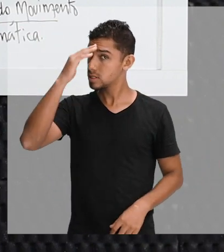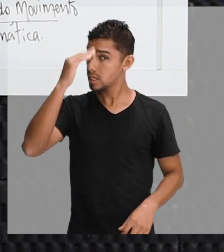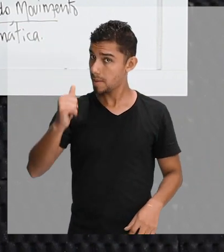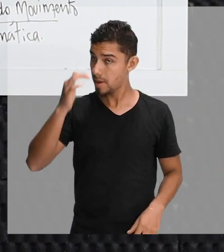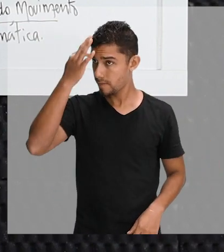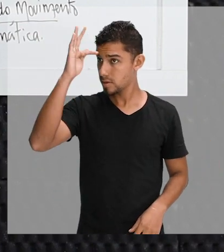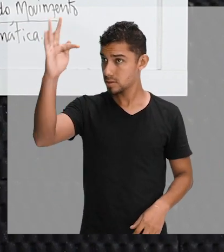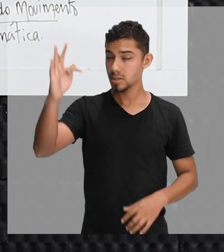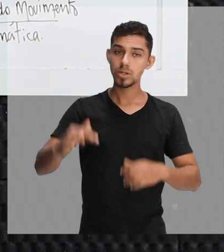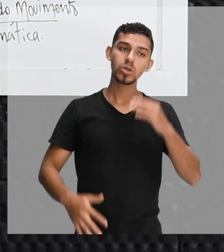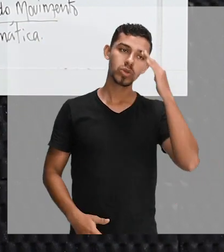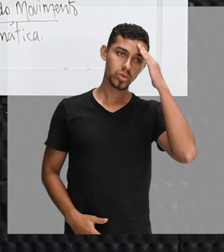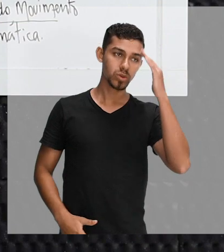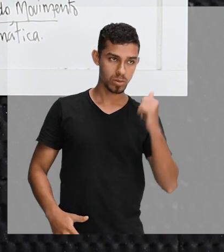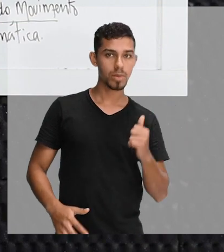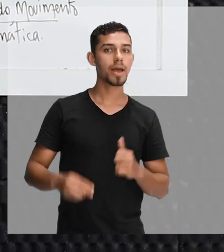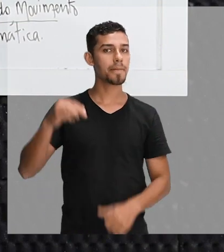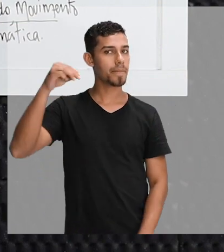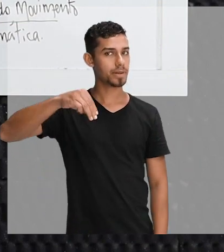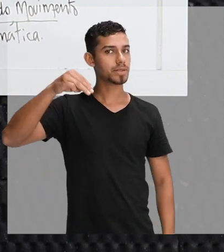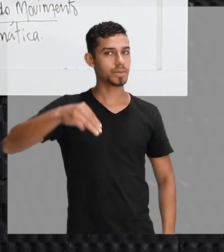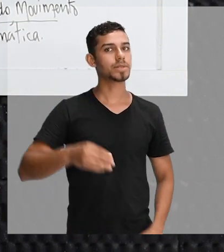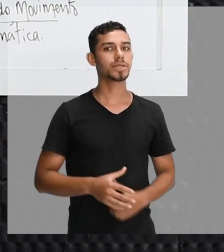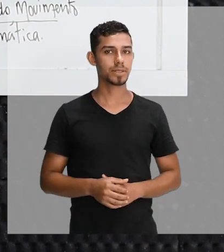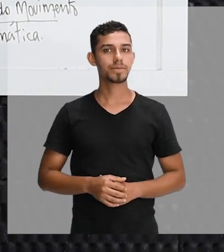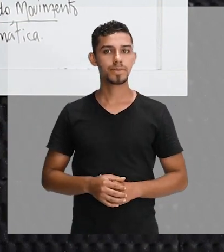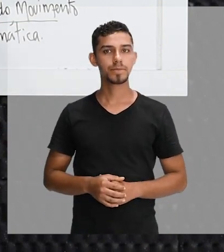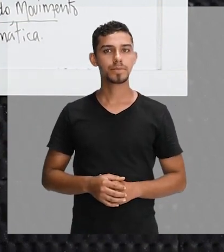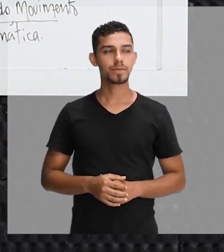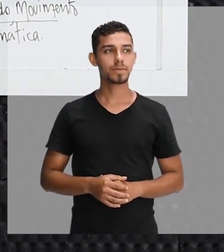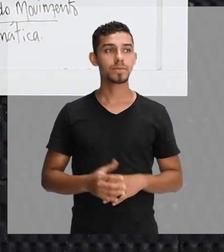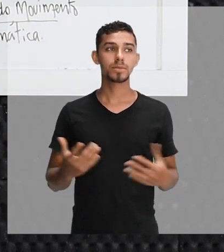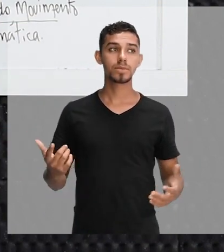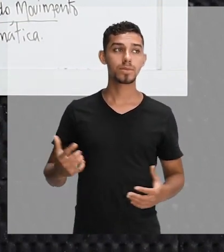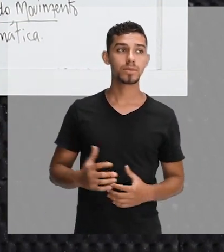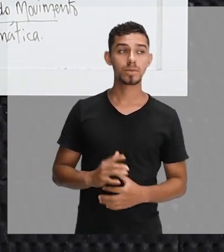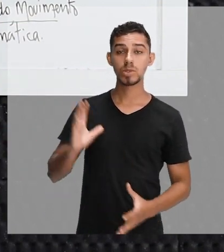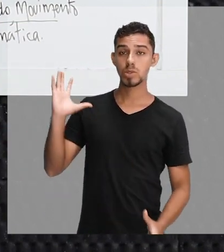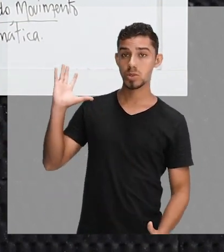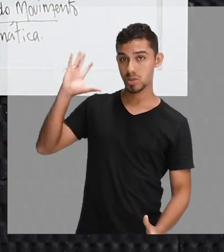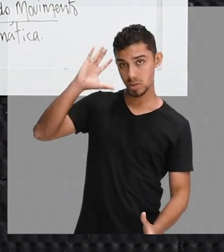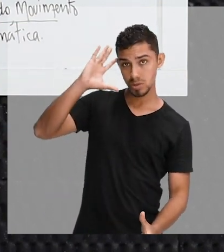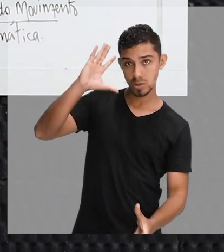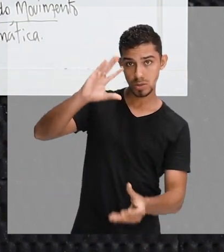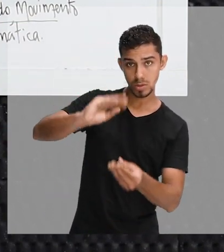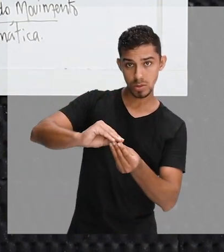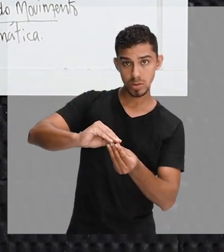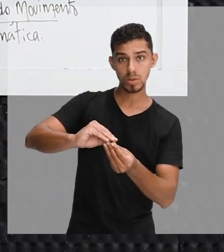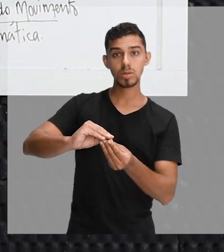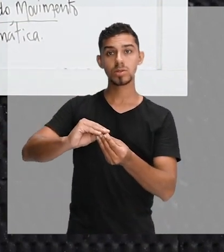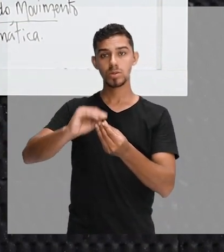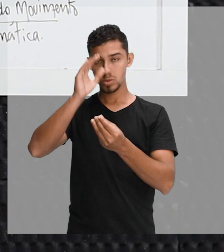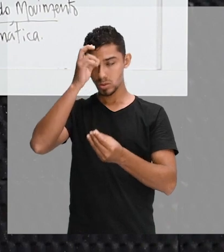quem souber matemática. Olha só. E aqui, mais uma vez, no resgate desta cultura grega,